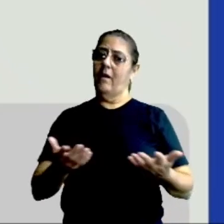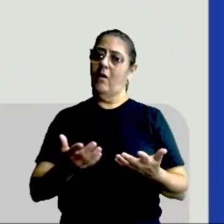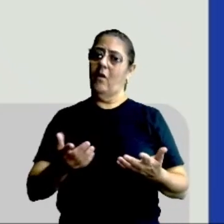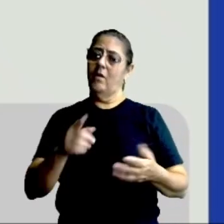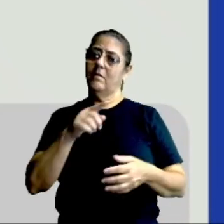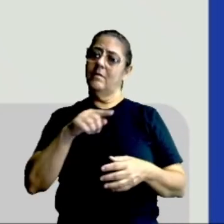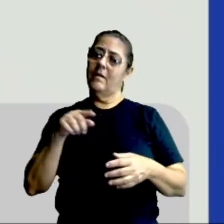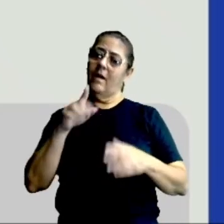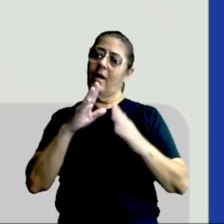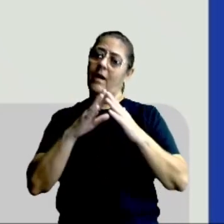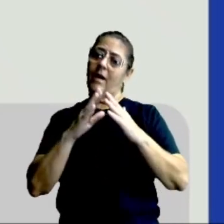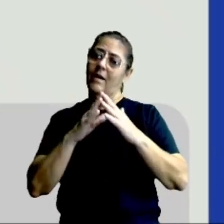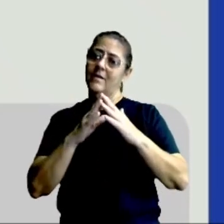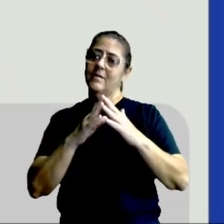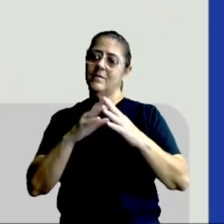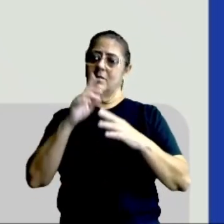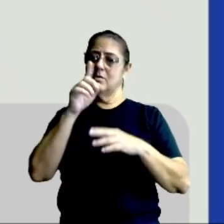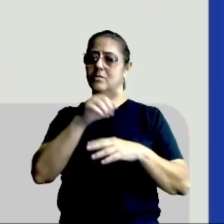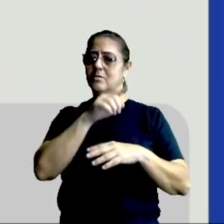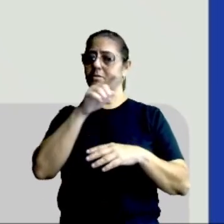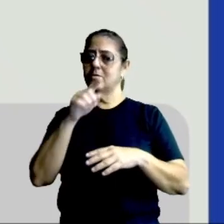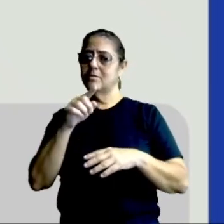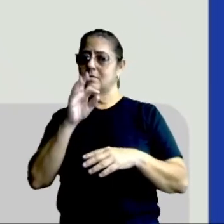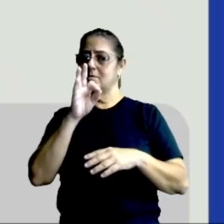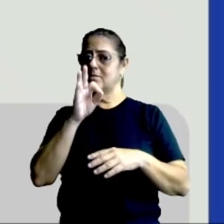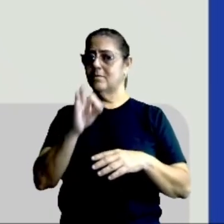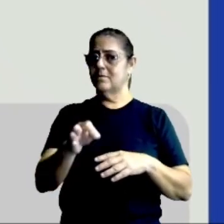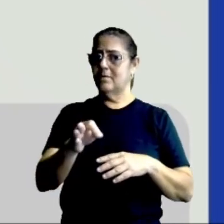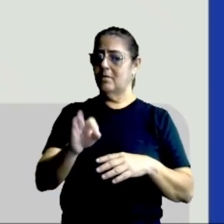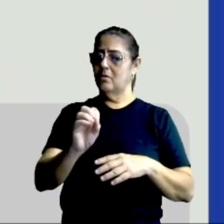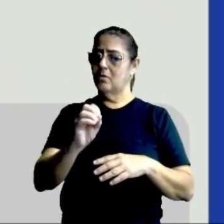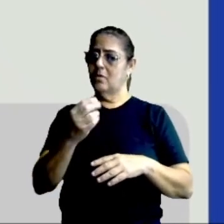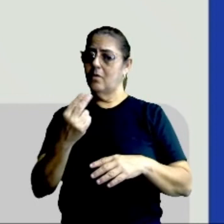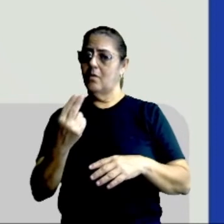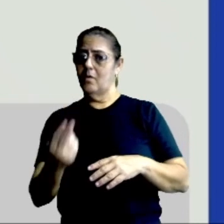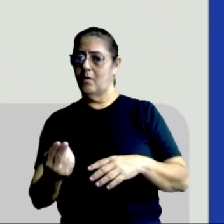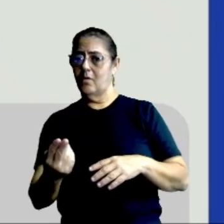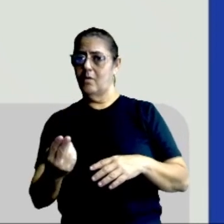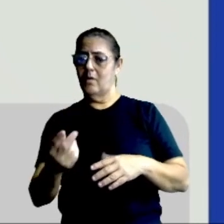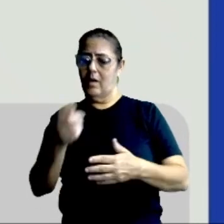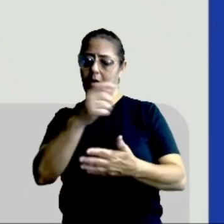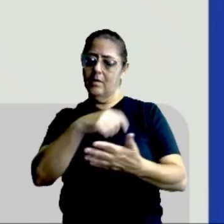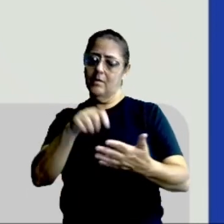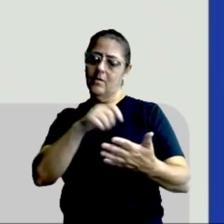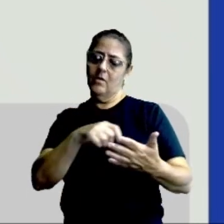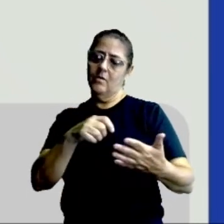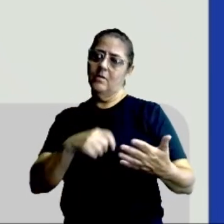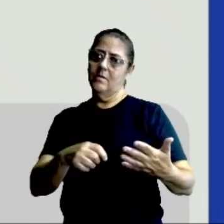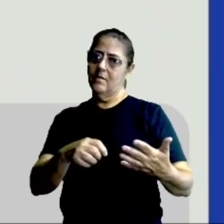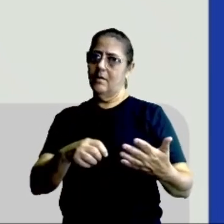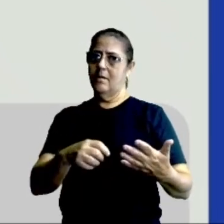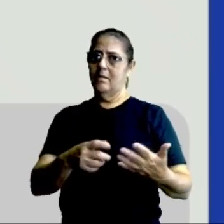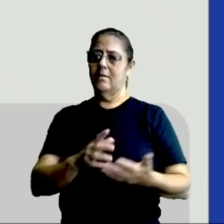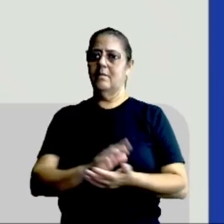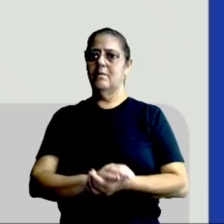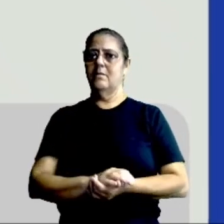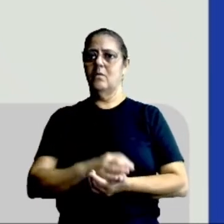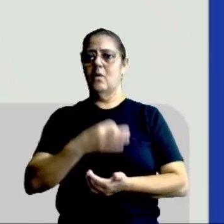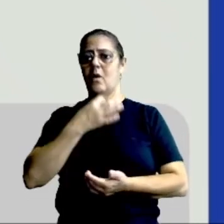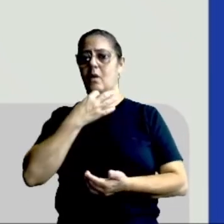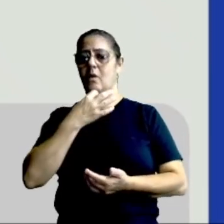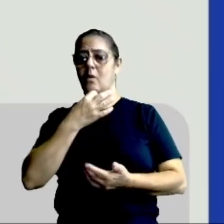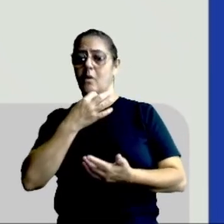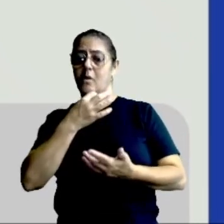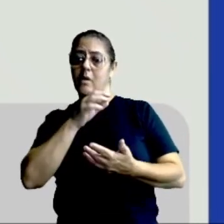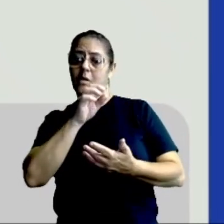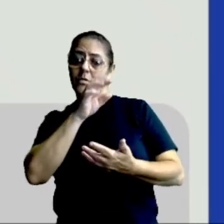de casa, colocar um X aí na opção certa ou fazer a tua anotação exatamente com a opção